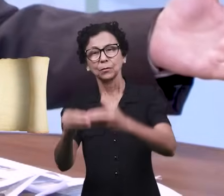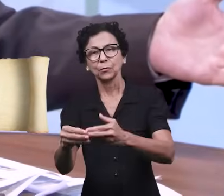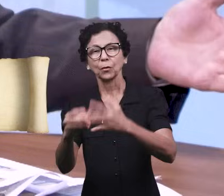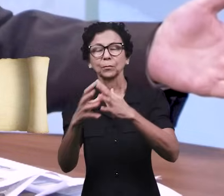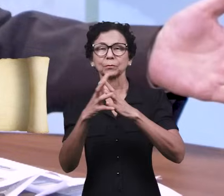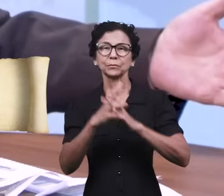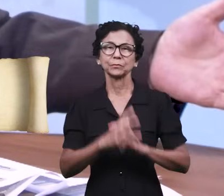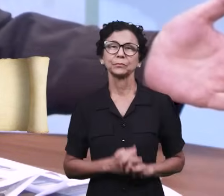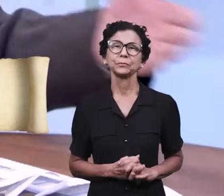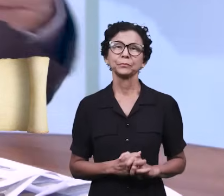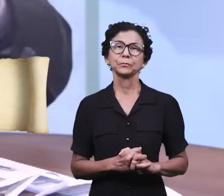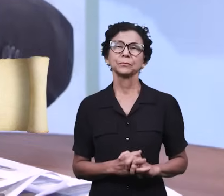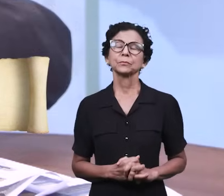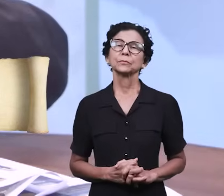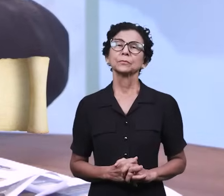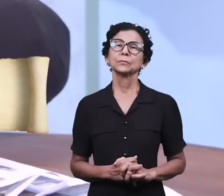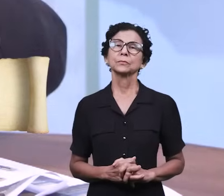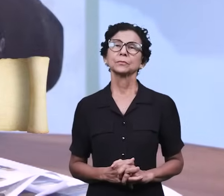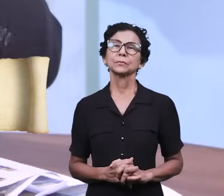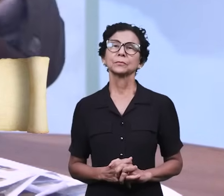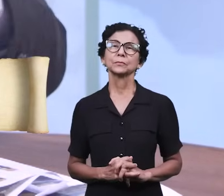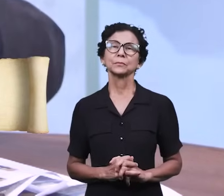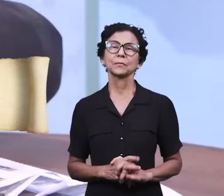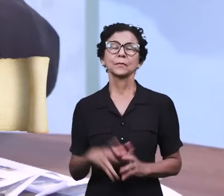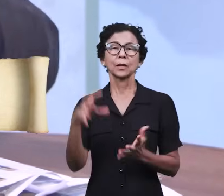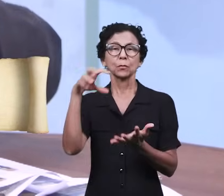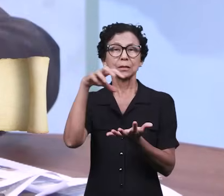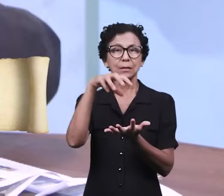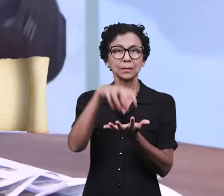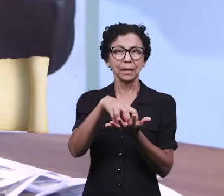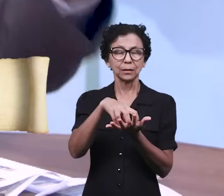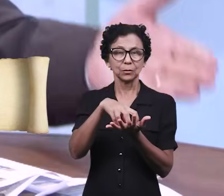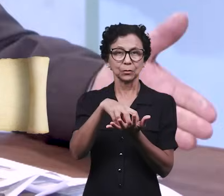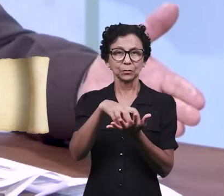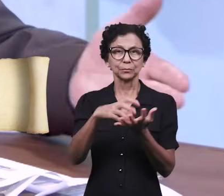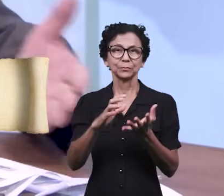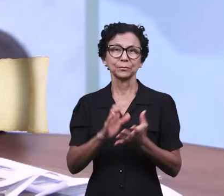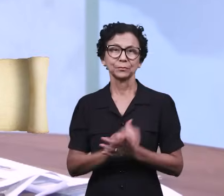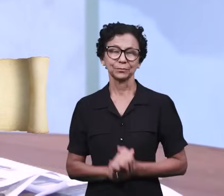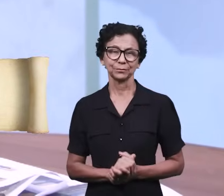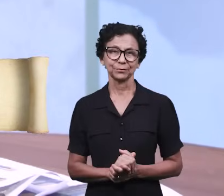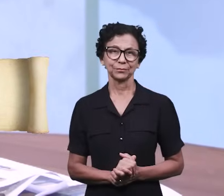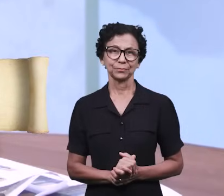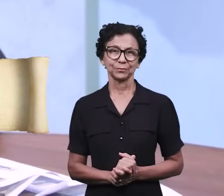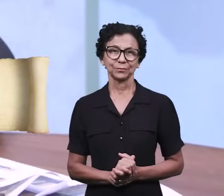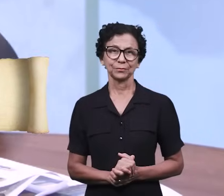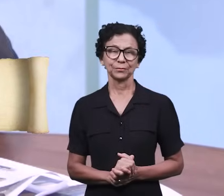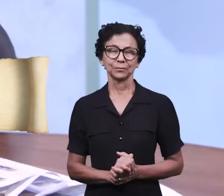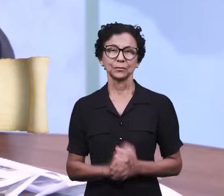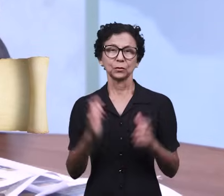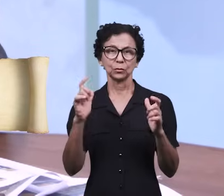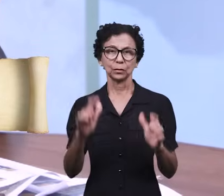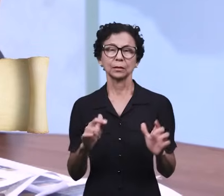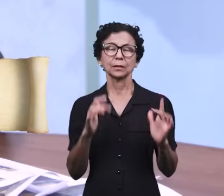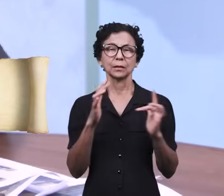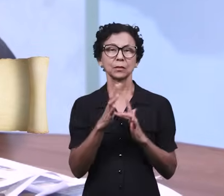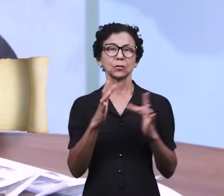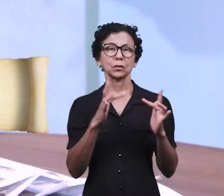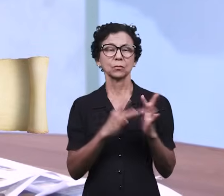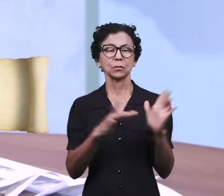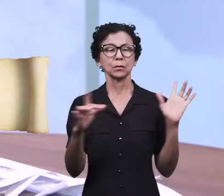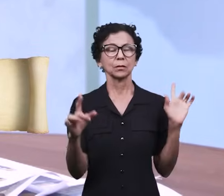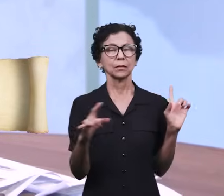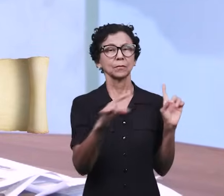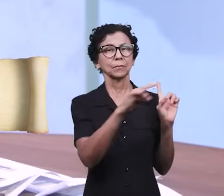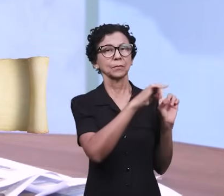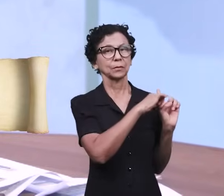Jesus crucificado, do qual Isaque é tipo. Então agora Davi voltou do lugar